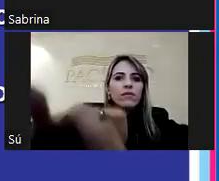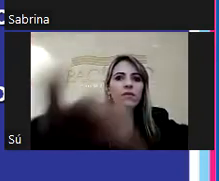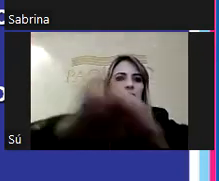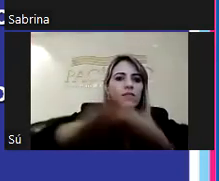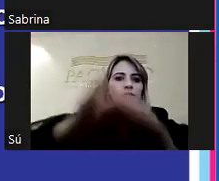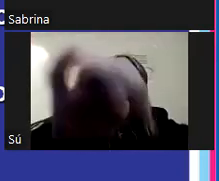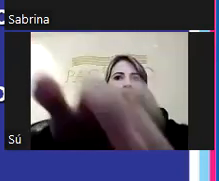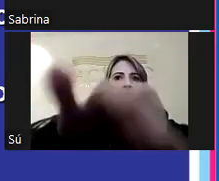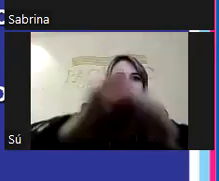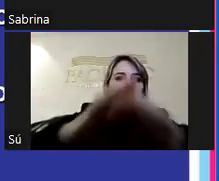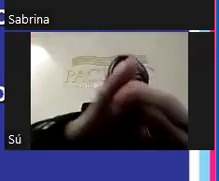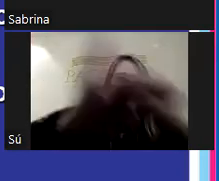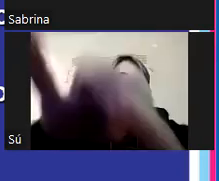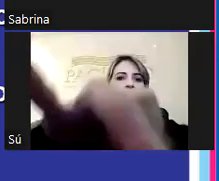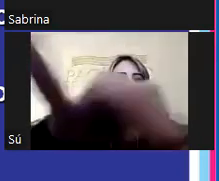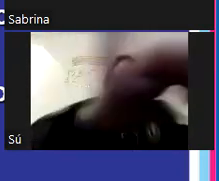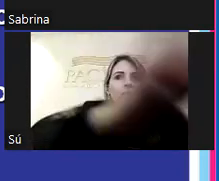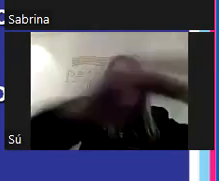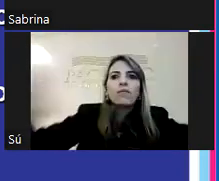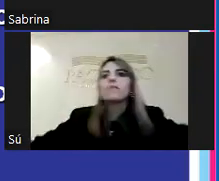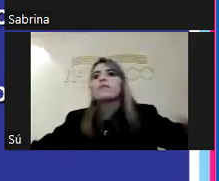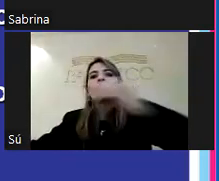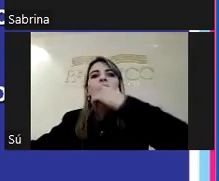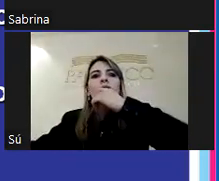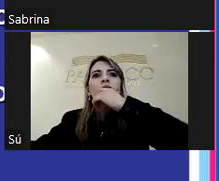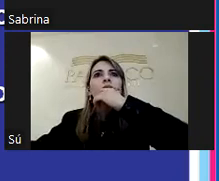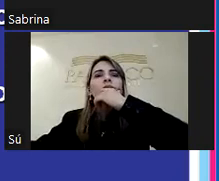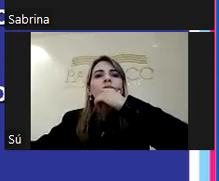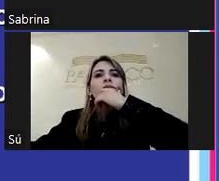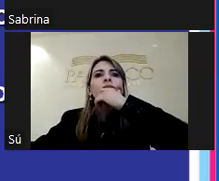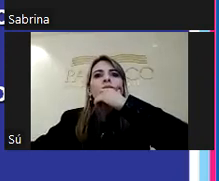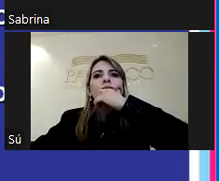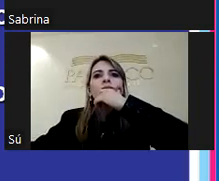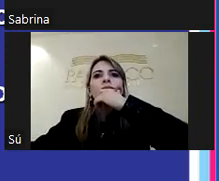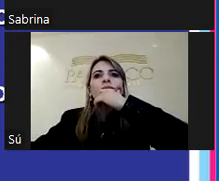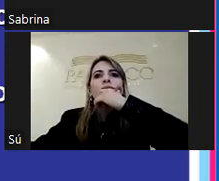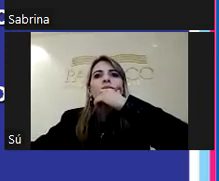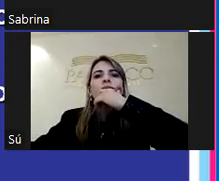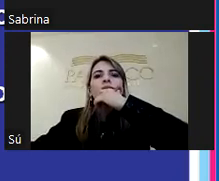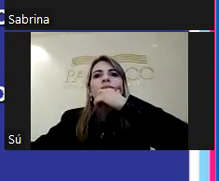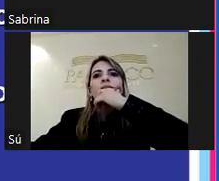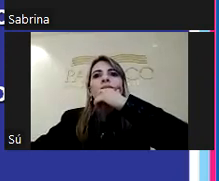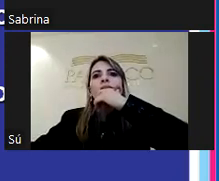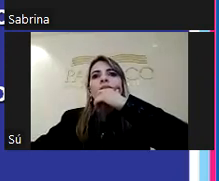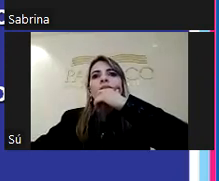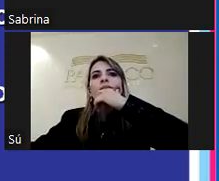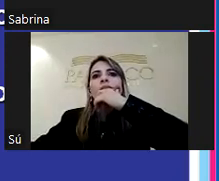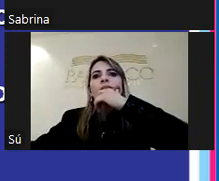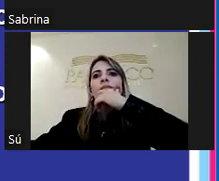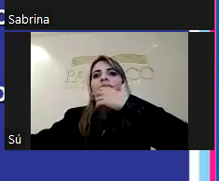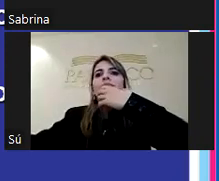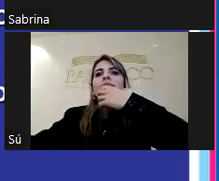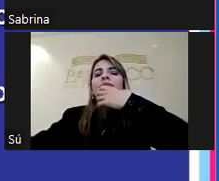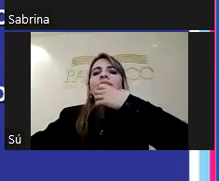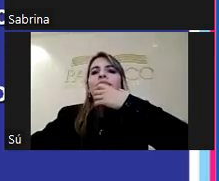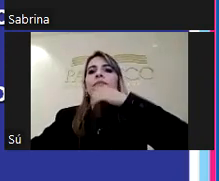E a impotência psicológica, procurar ajuda de terapia